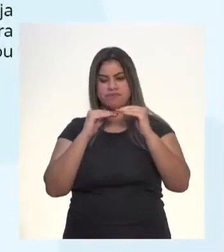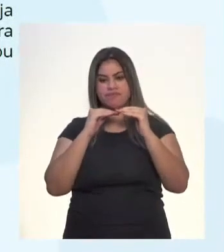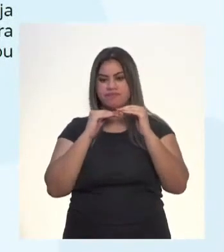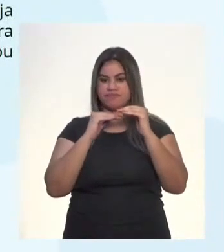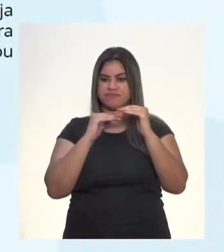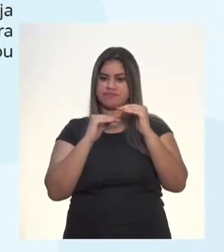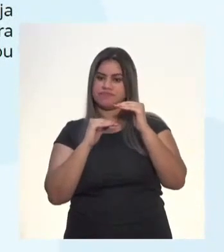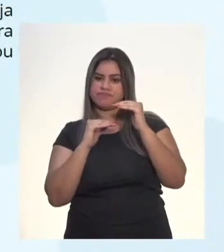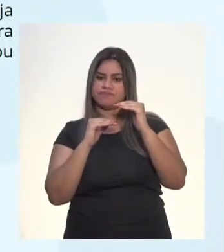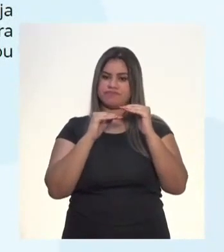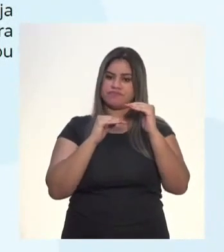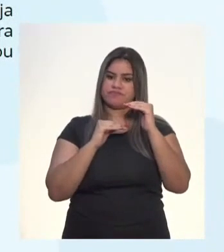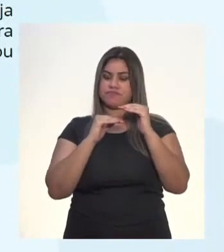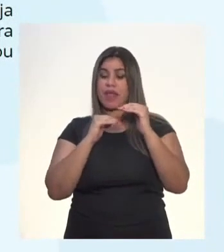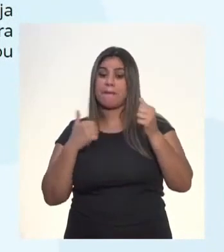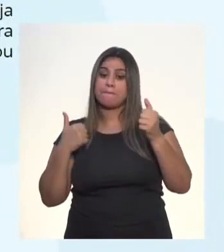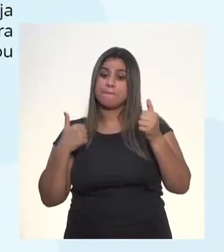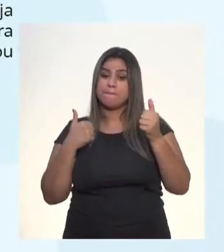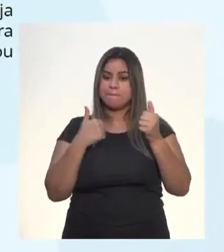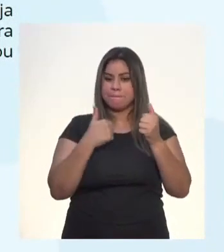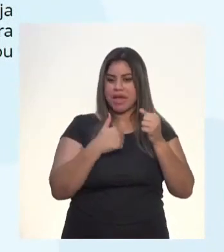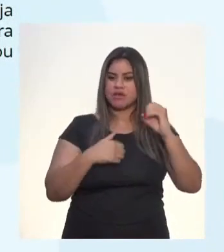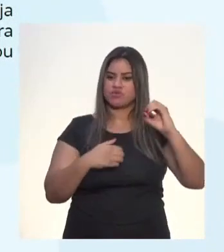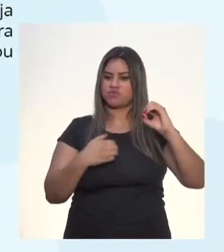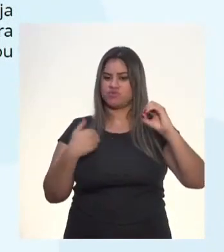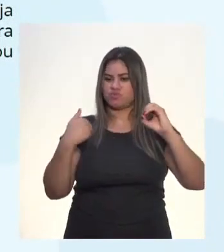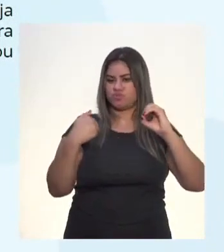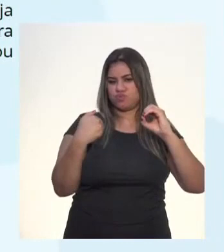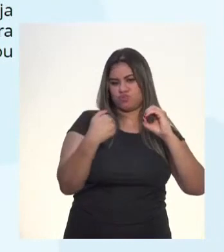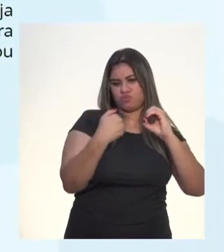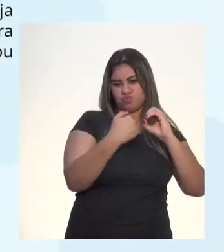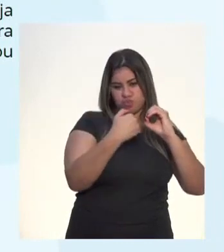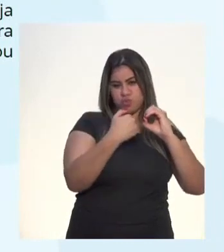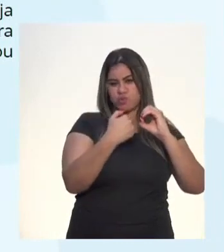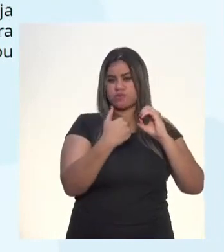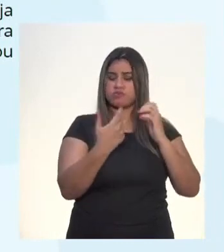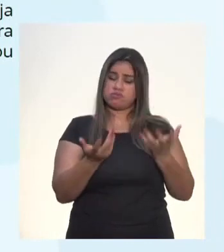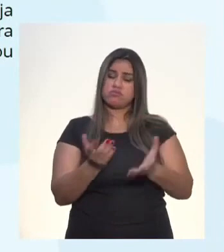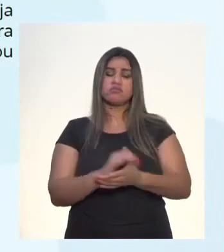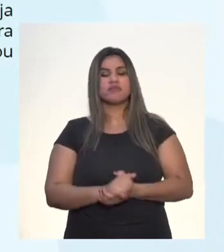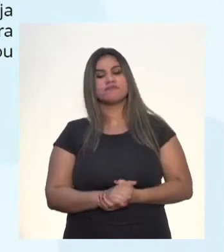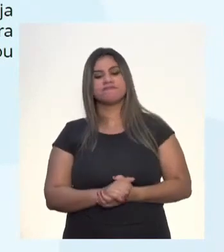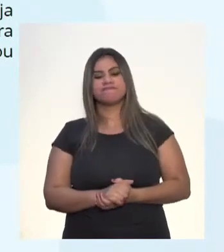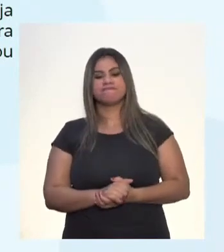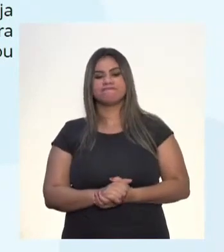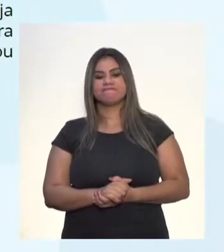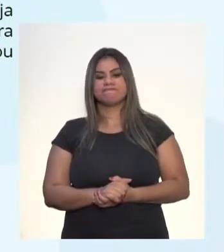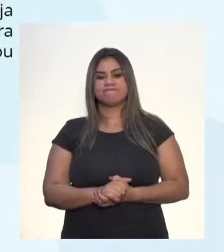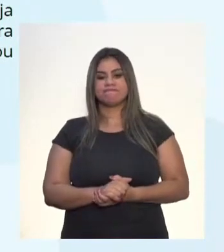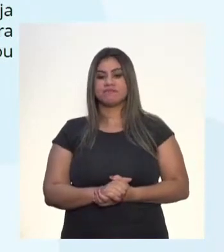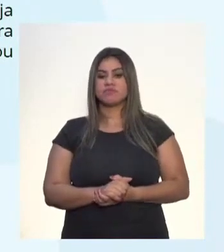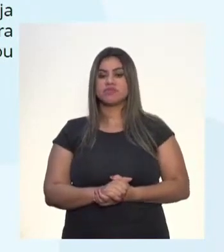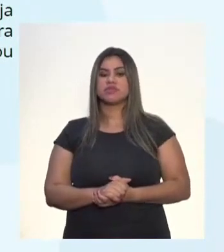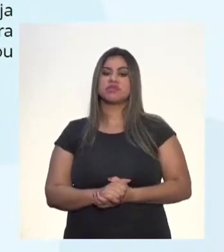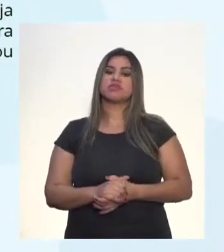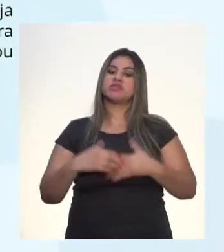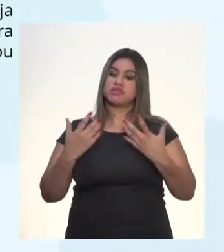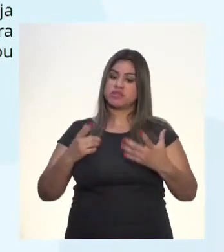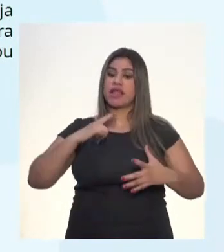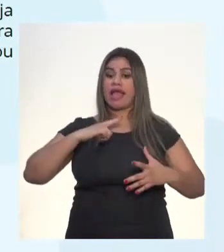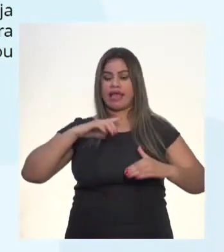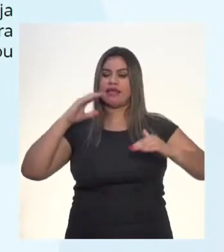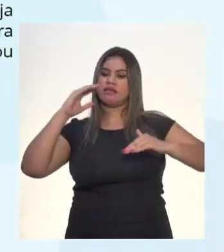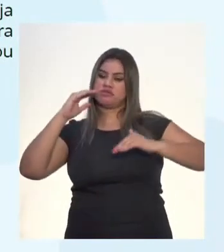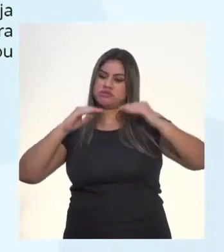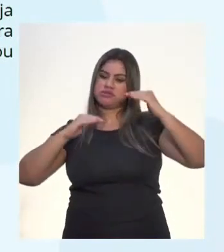0,4, está mais perto do zero. Mas, ainda assim, é bem perto, por exemplo, de 0,54. Né? Então, existe ali a